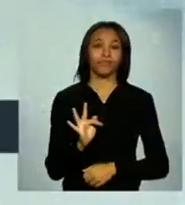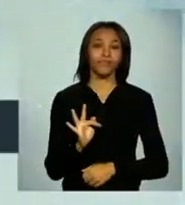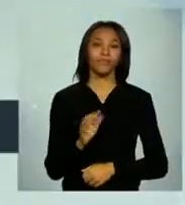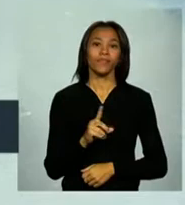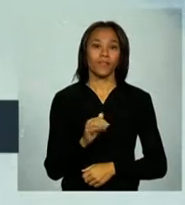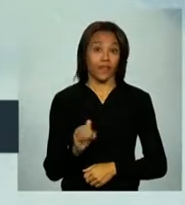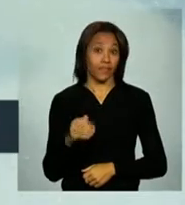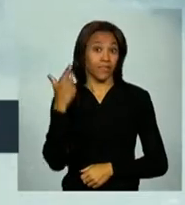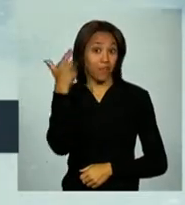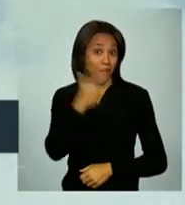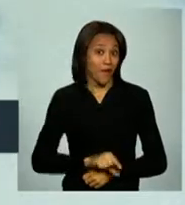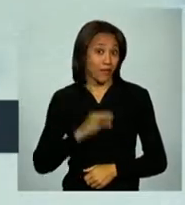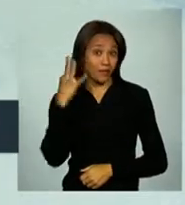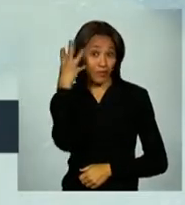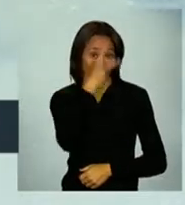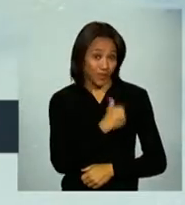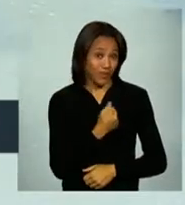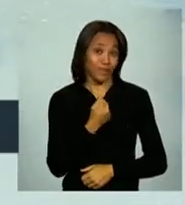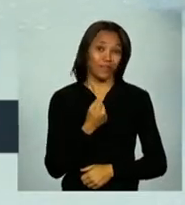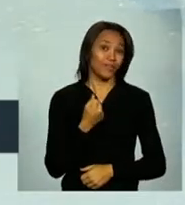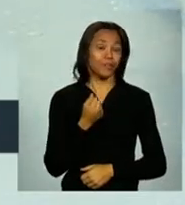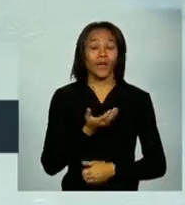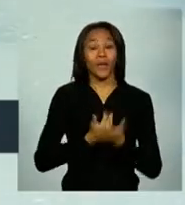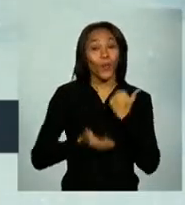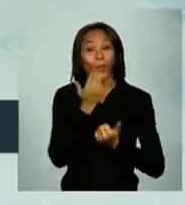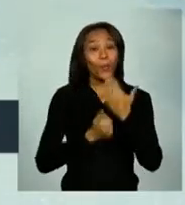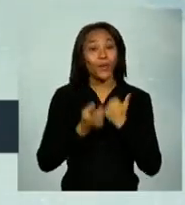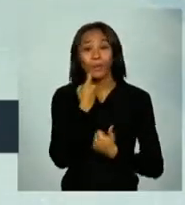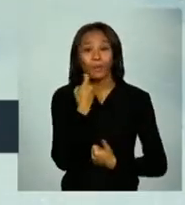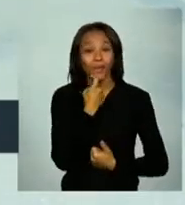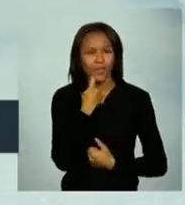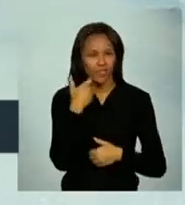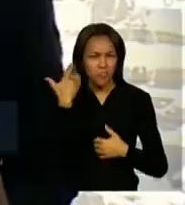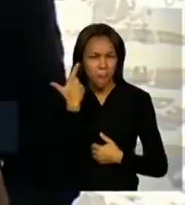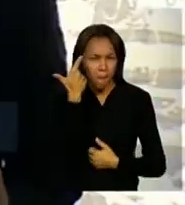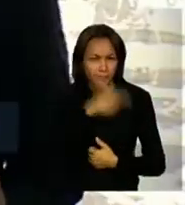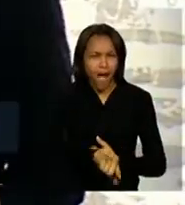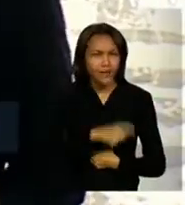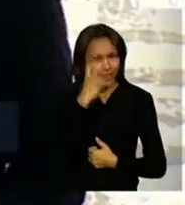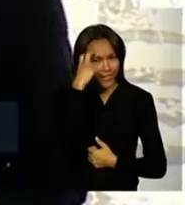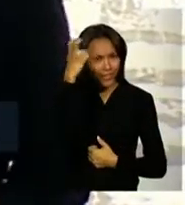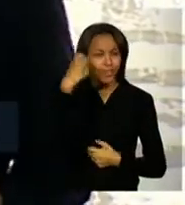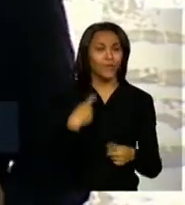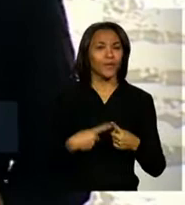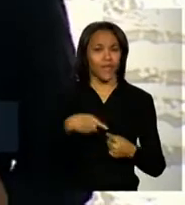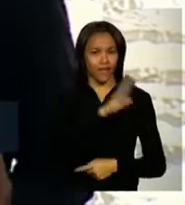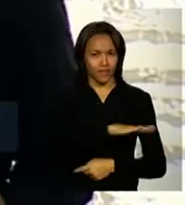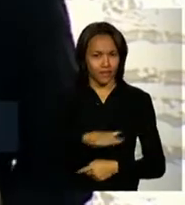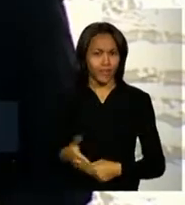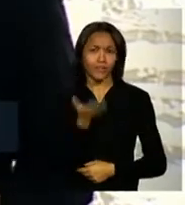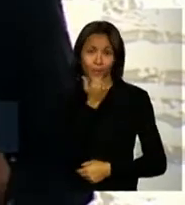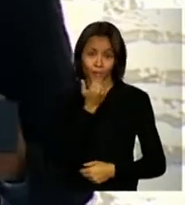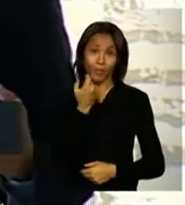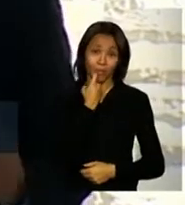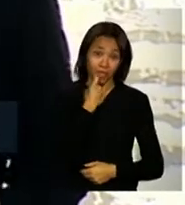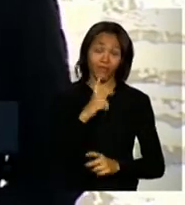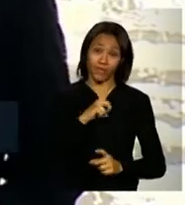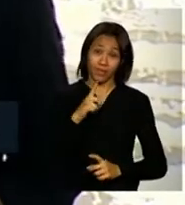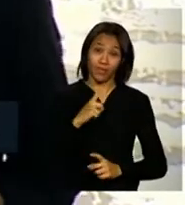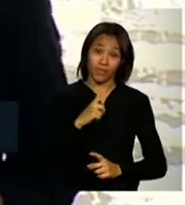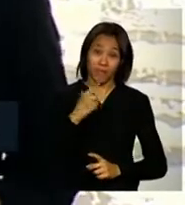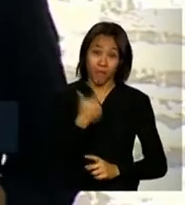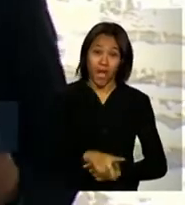vão ser os mais bonitos do que com medo do peixe e os mais inteligentes porque as crianças que comem peixe tem mais